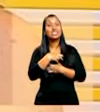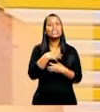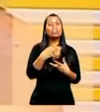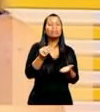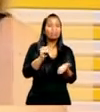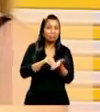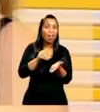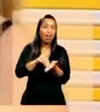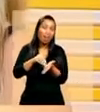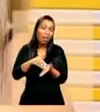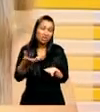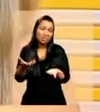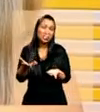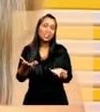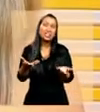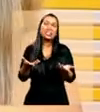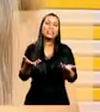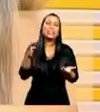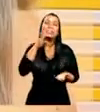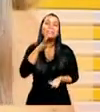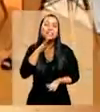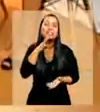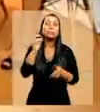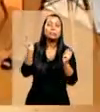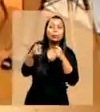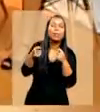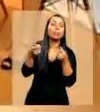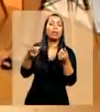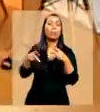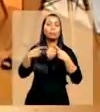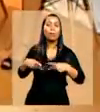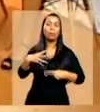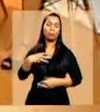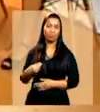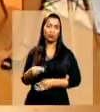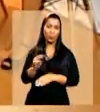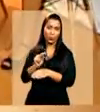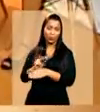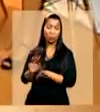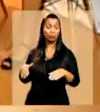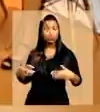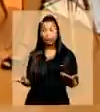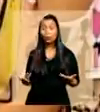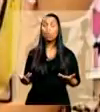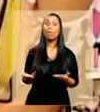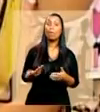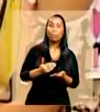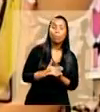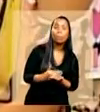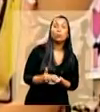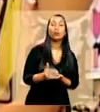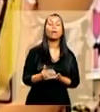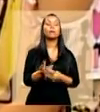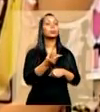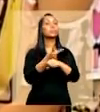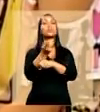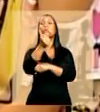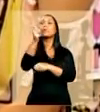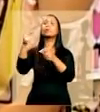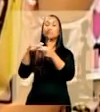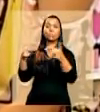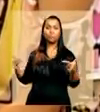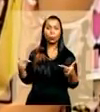sente despreparado para isso. Para lidar com ele, né? Quer lidar com o próprio filho, entendeu? Então, ele começa a